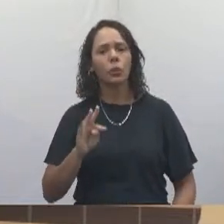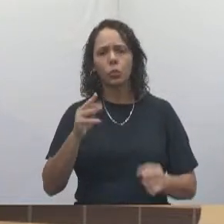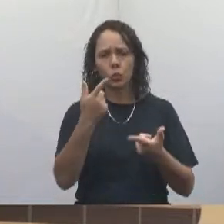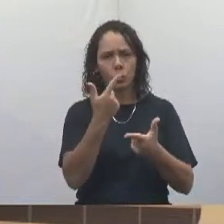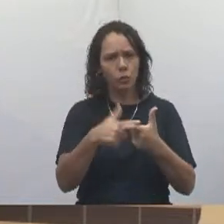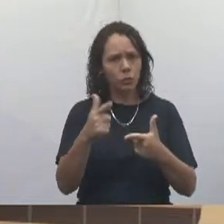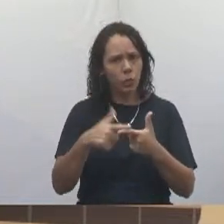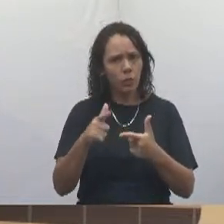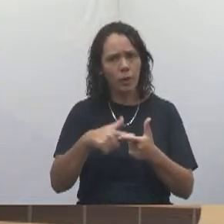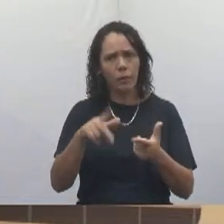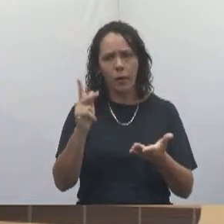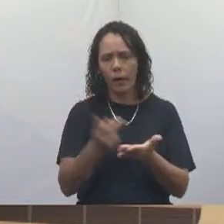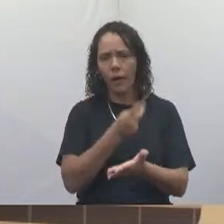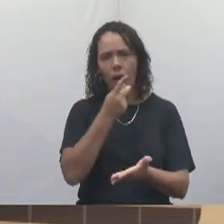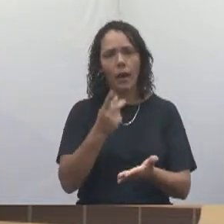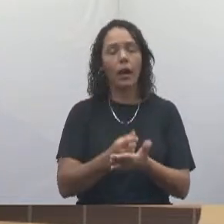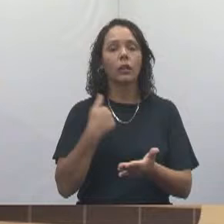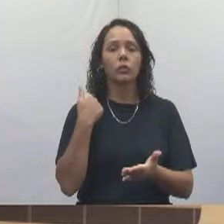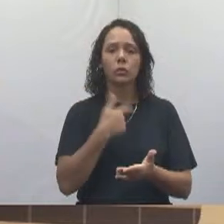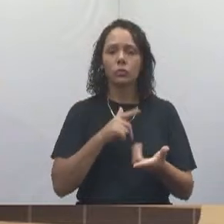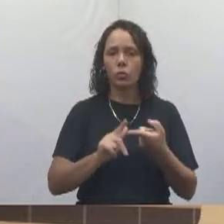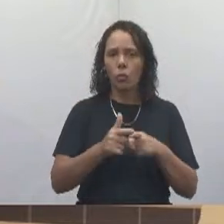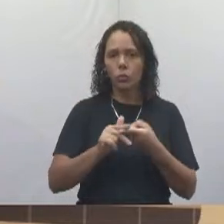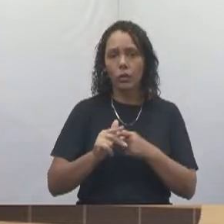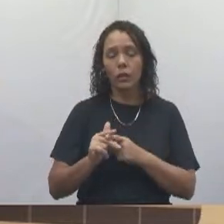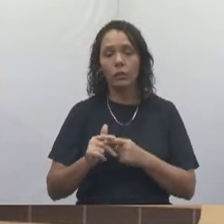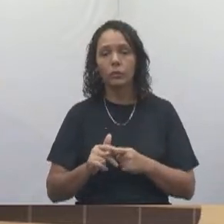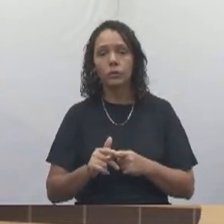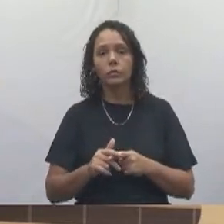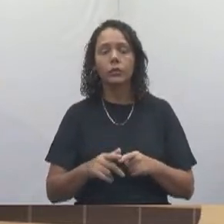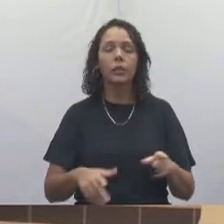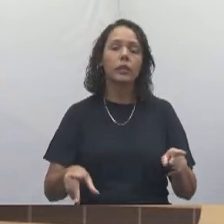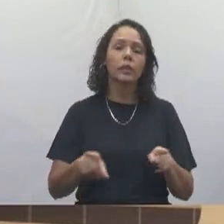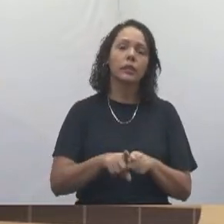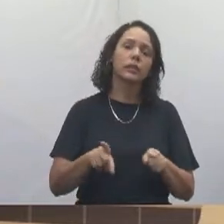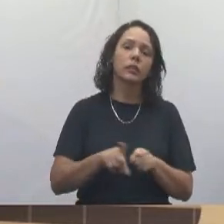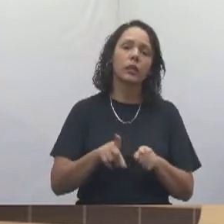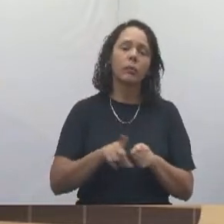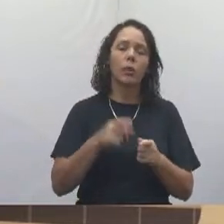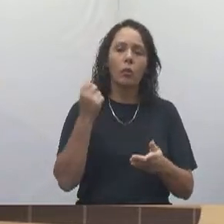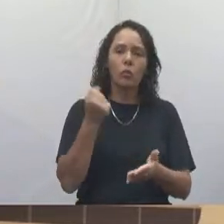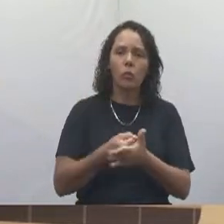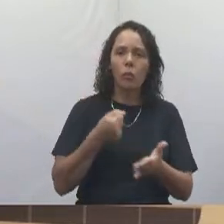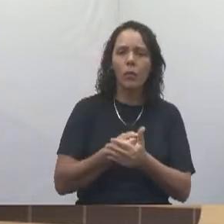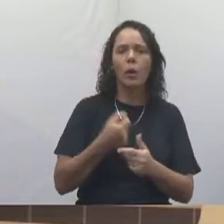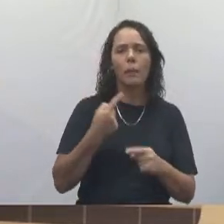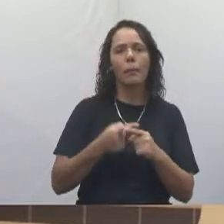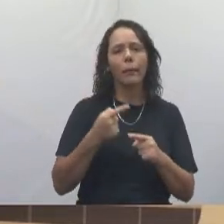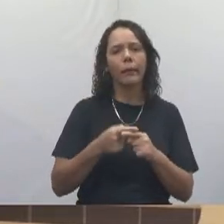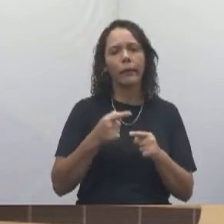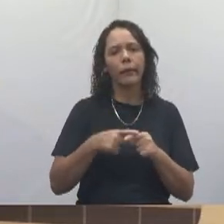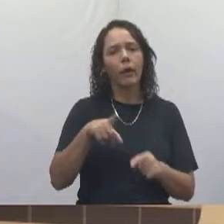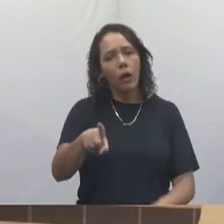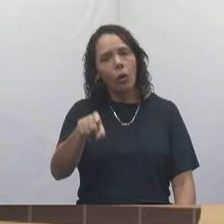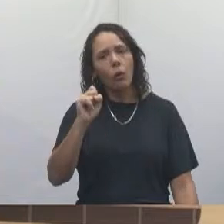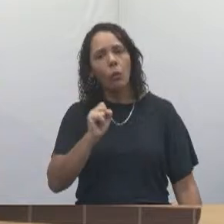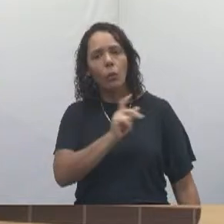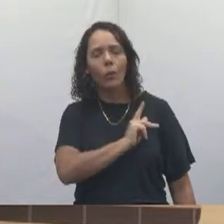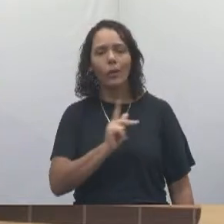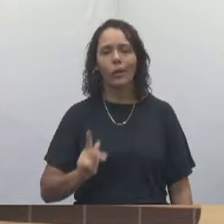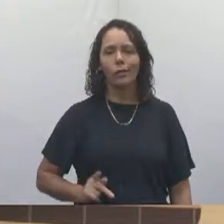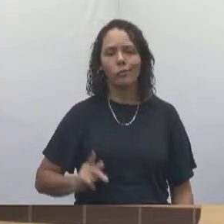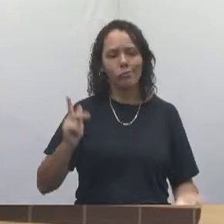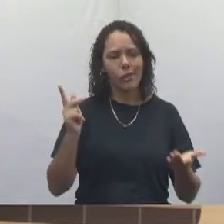injustiças. Inúmeras ações na justiça para cobrar excessos do ex-prefeito, que fez uma verdadeira derrama com o aumento do